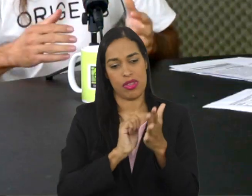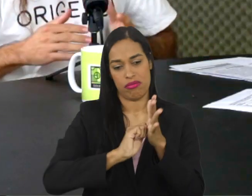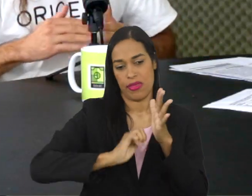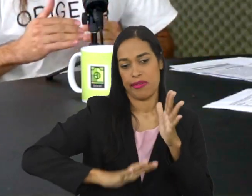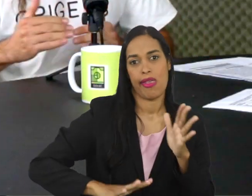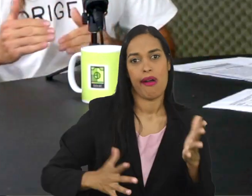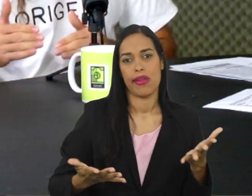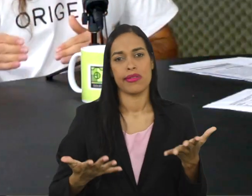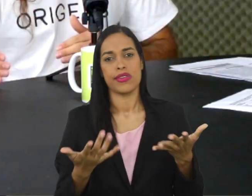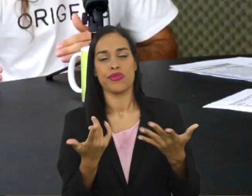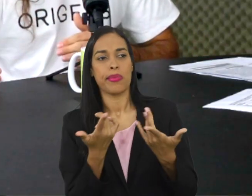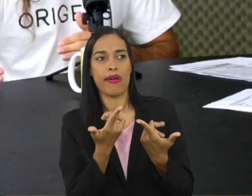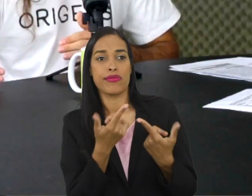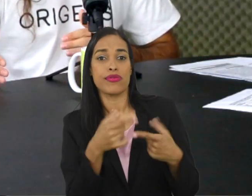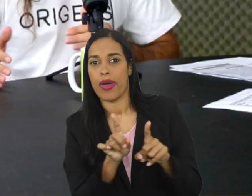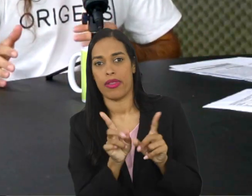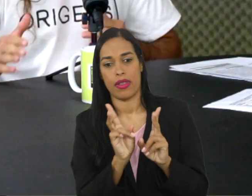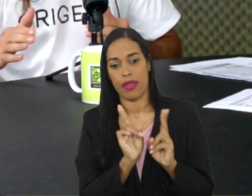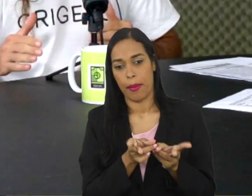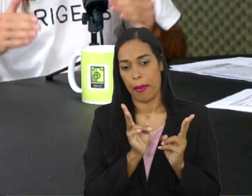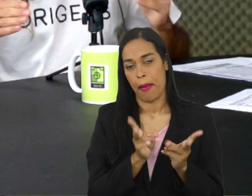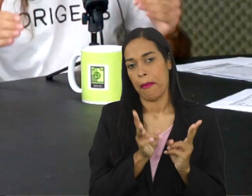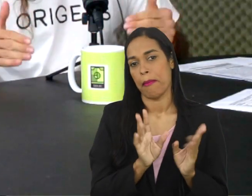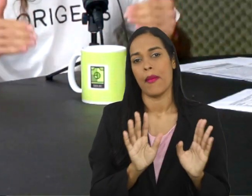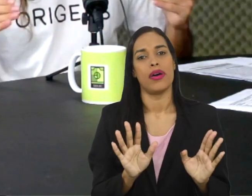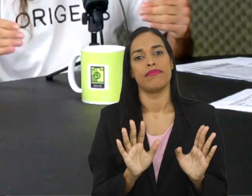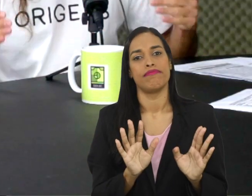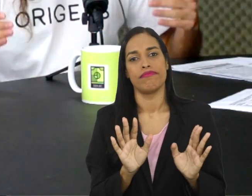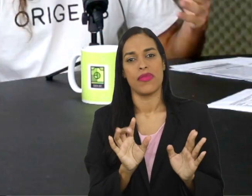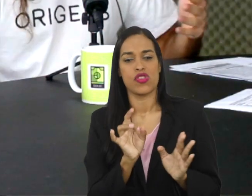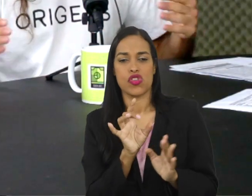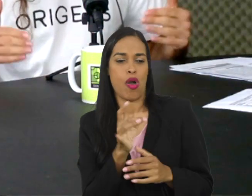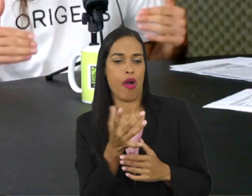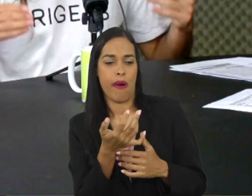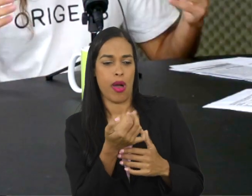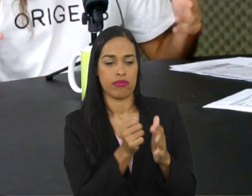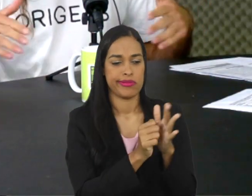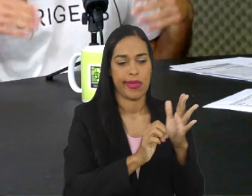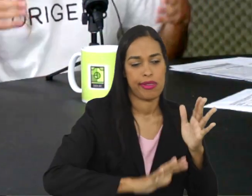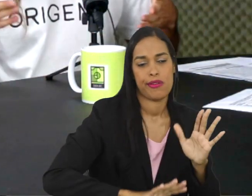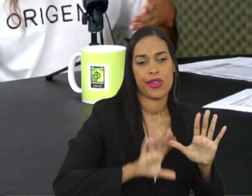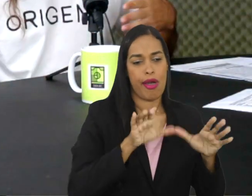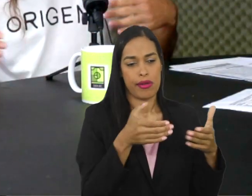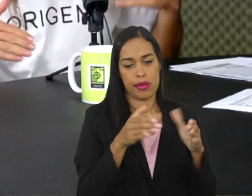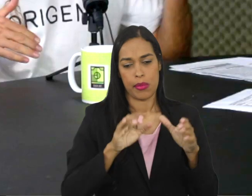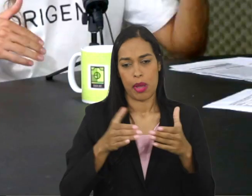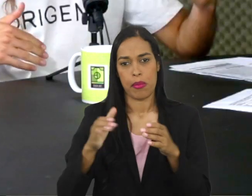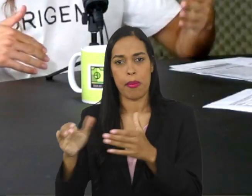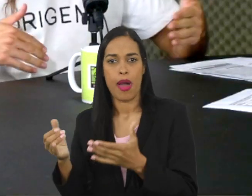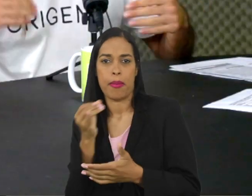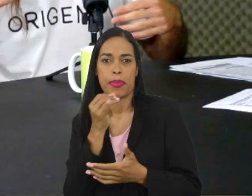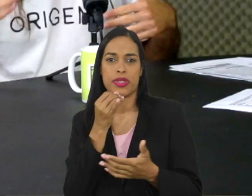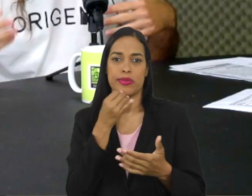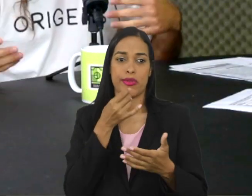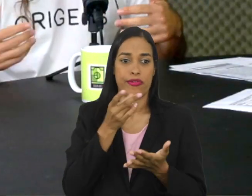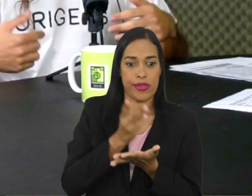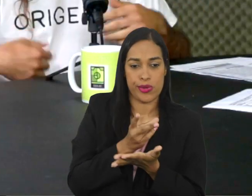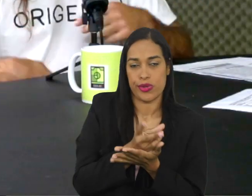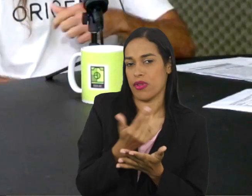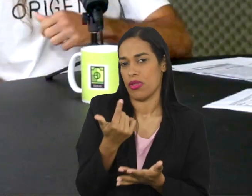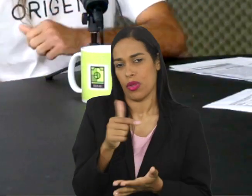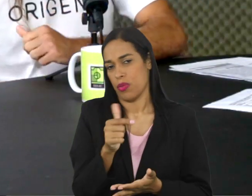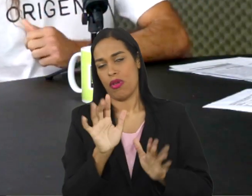atividades, mas nada muito continuado, né? Nada que prosseguisse, que tivesse uma continuidade, um semestre após o